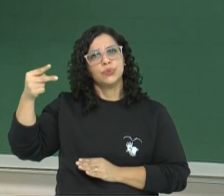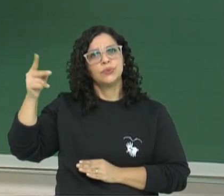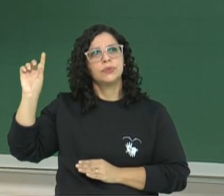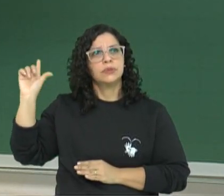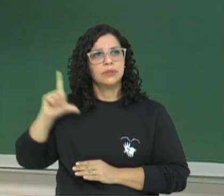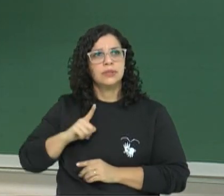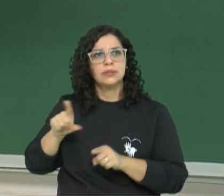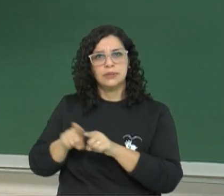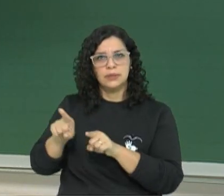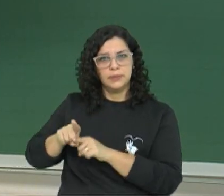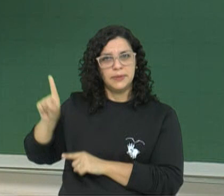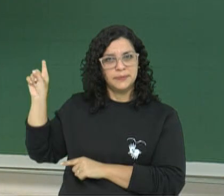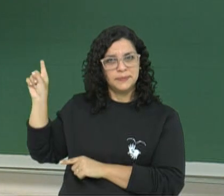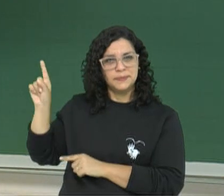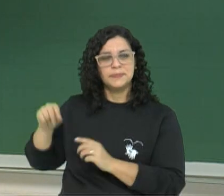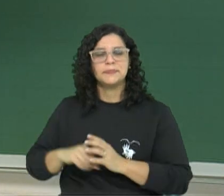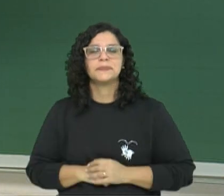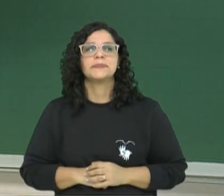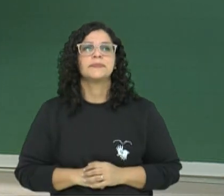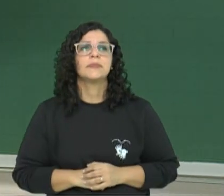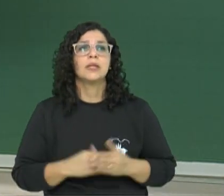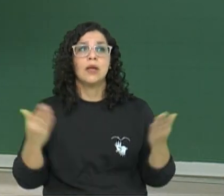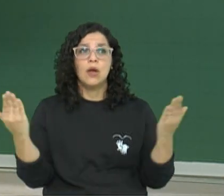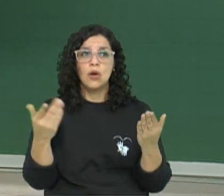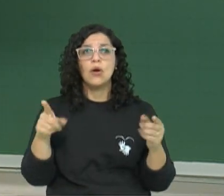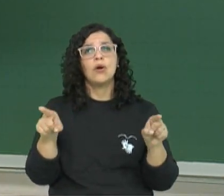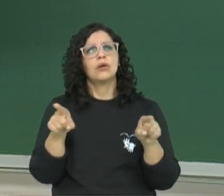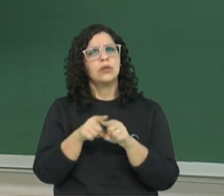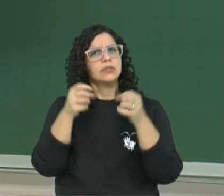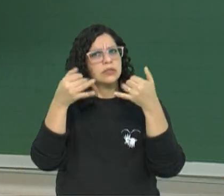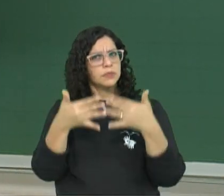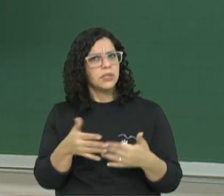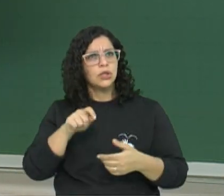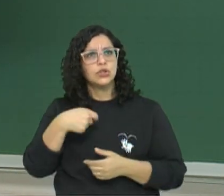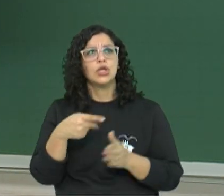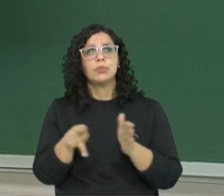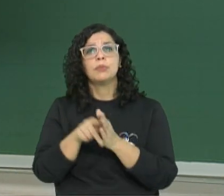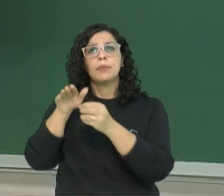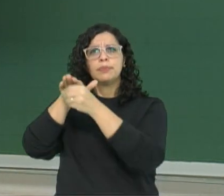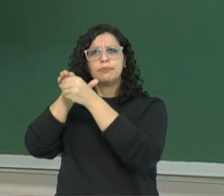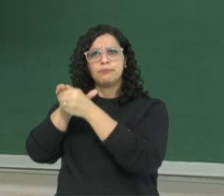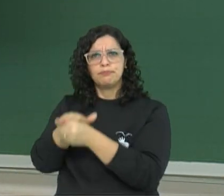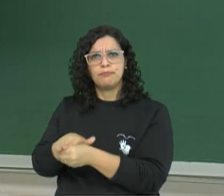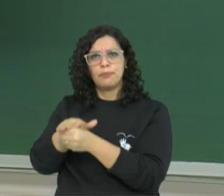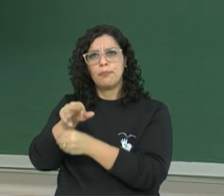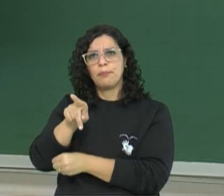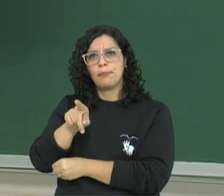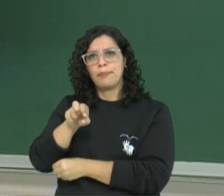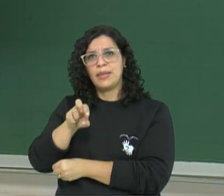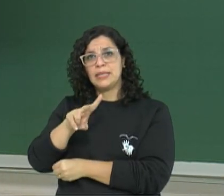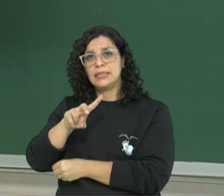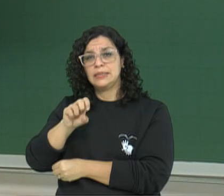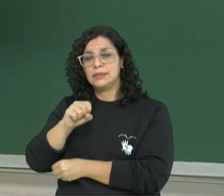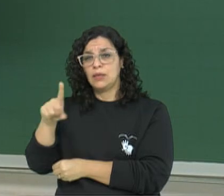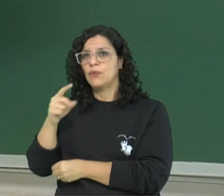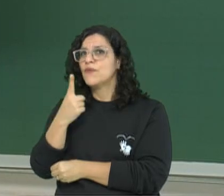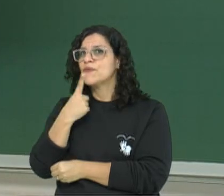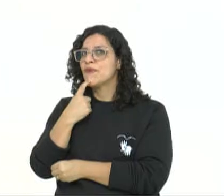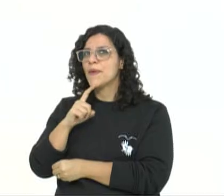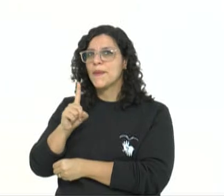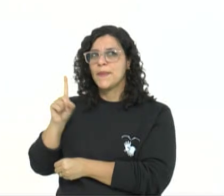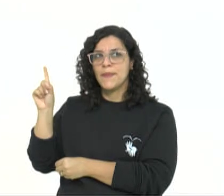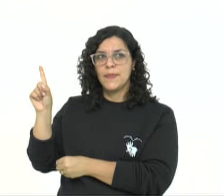por metro cúbico. Também nós podemos falar aqui sobre a questão da pressão, né? A pressão está em vermelho.